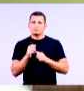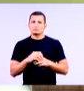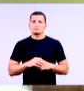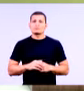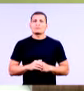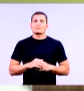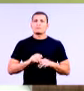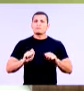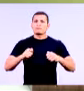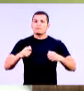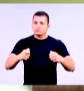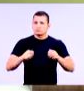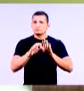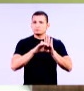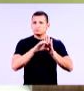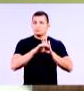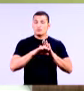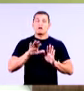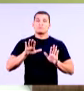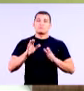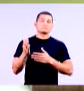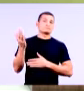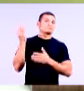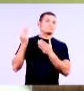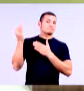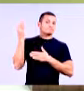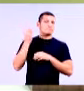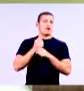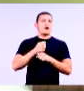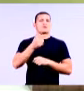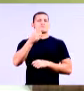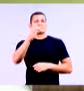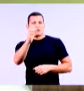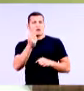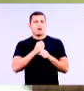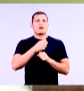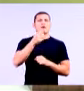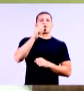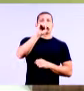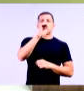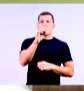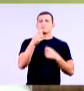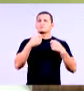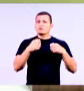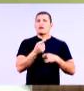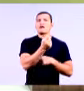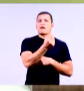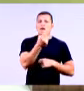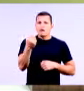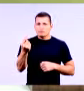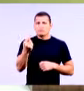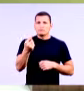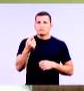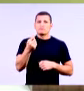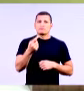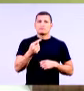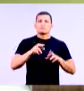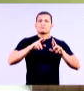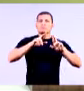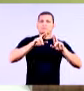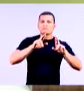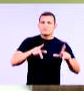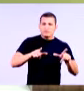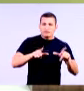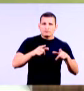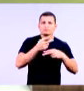né, anteriormente, na década de 70, década de 80, nós precisávamos, para cada um desses serviços, nós precisávamos de um equipamento